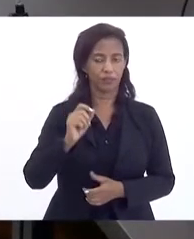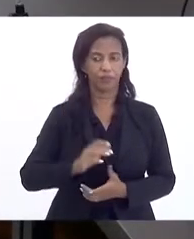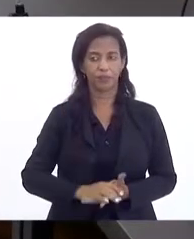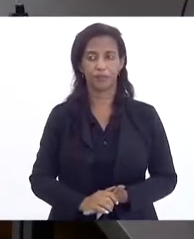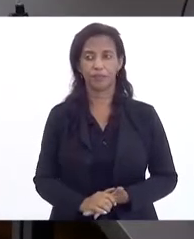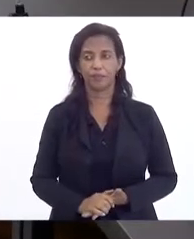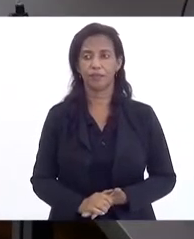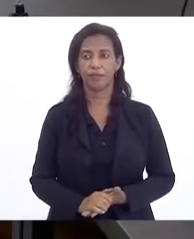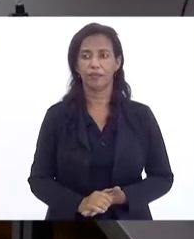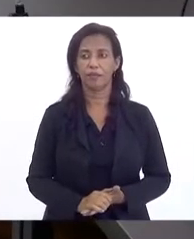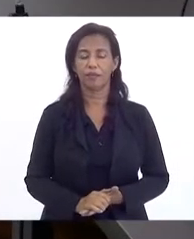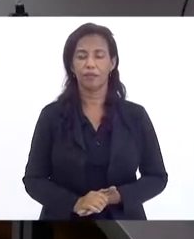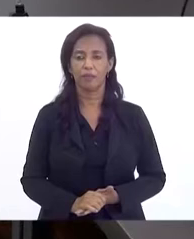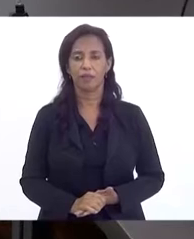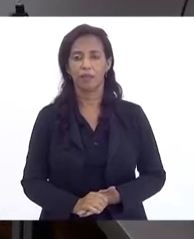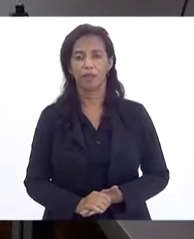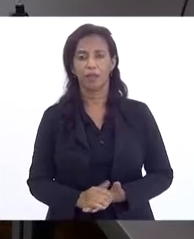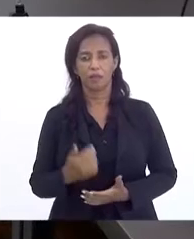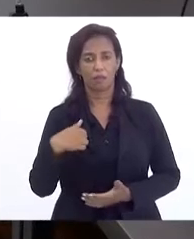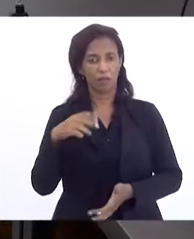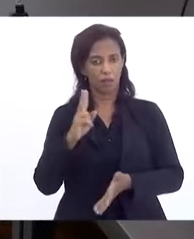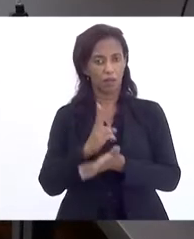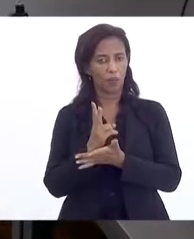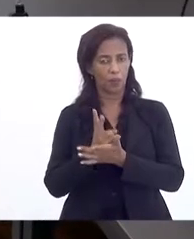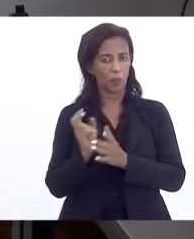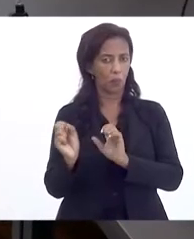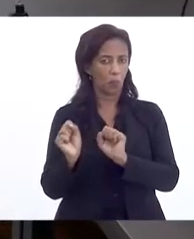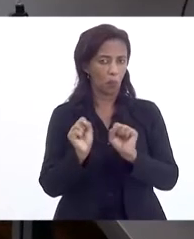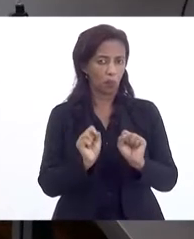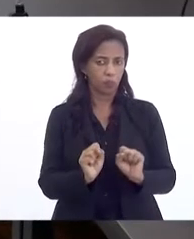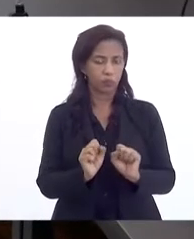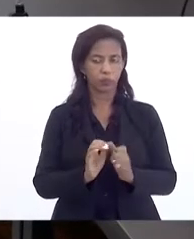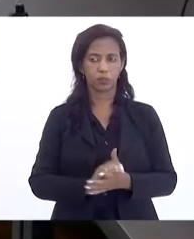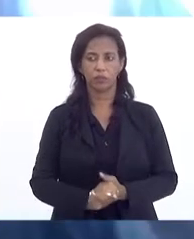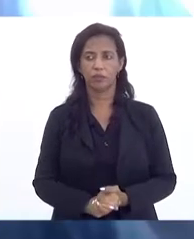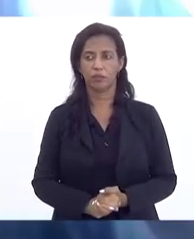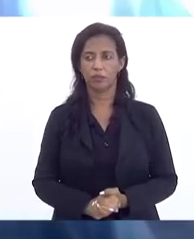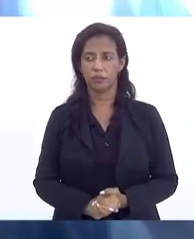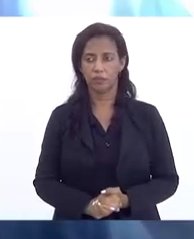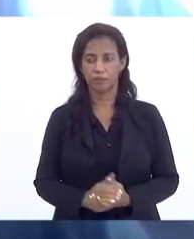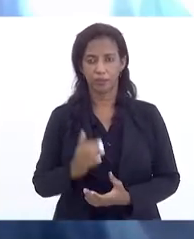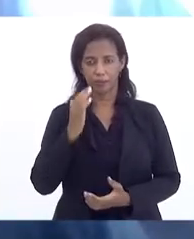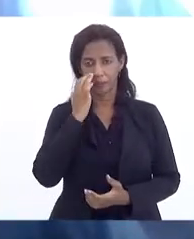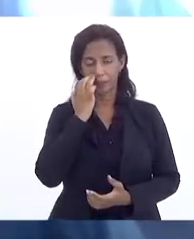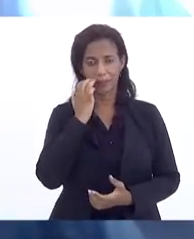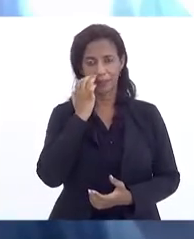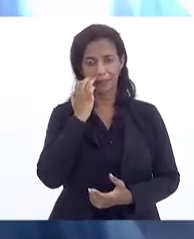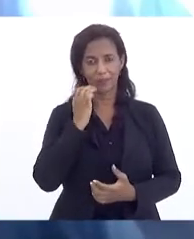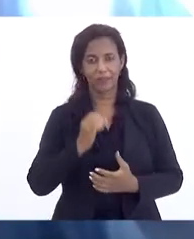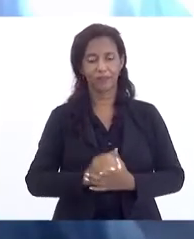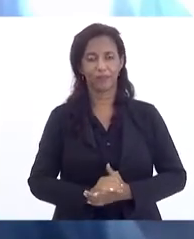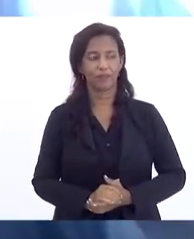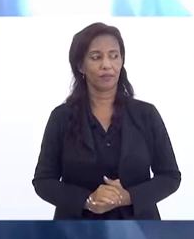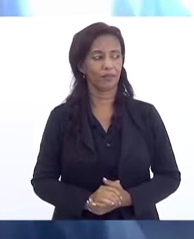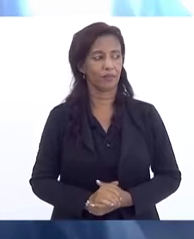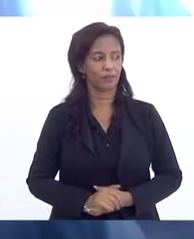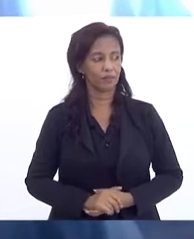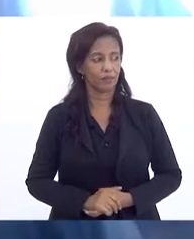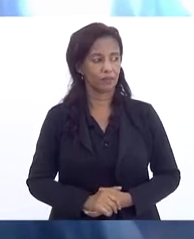sugestão, mas eu acho que eu mesmo posso... Eu já história para prejudicar meu próprio projeto. Não,